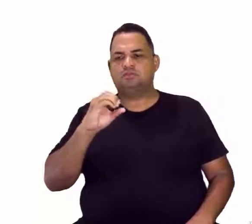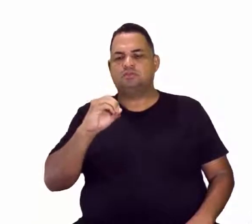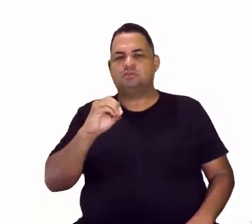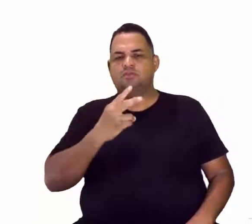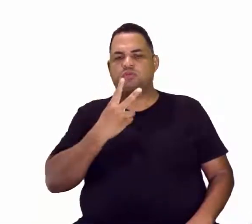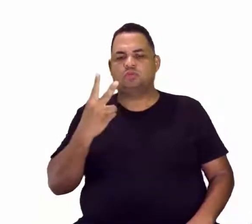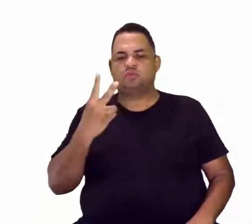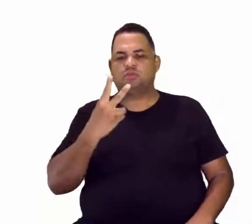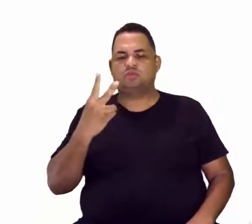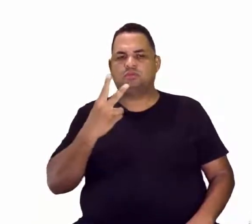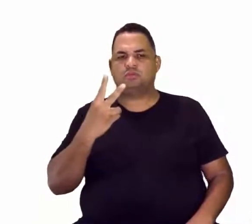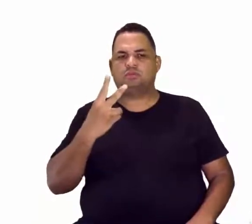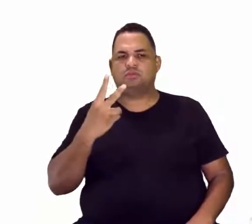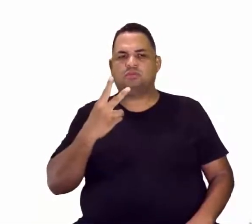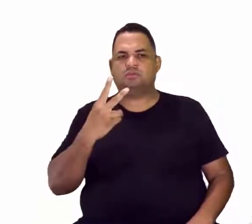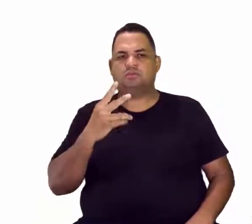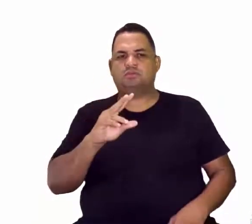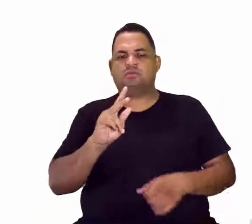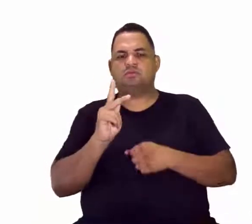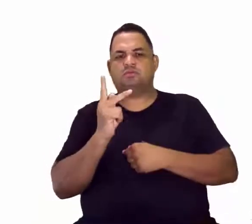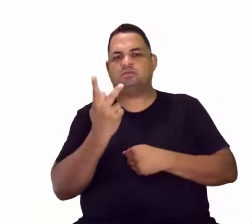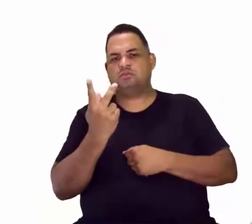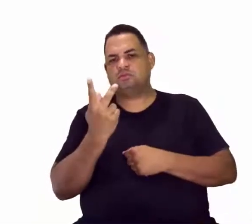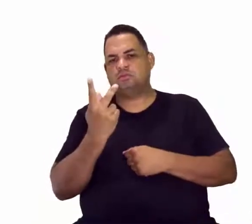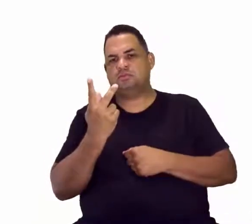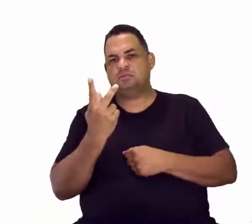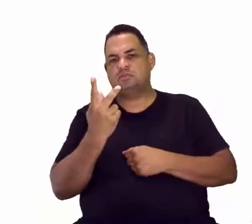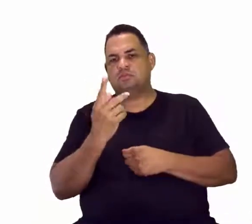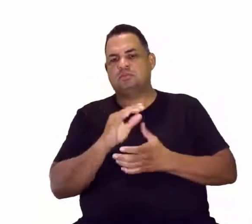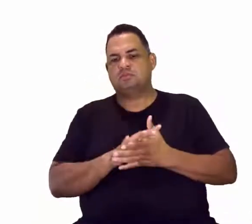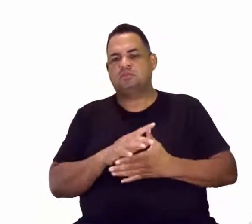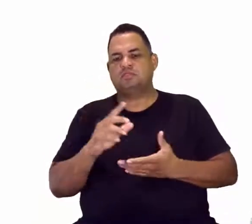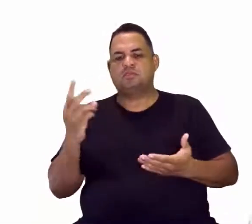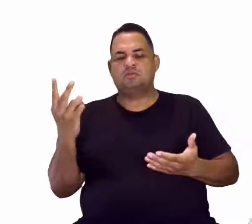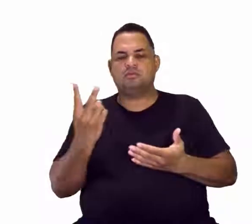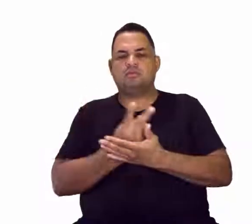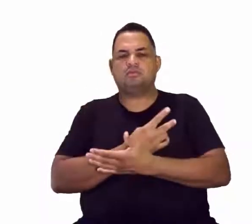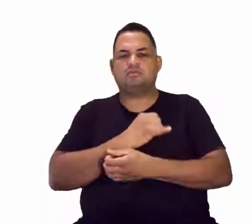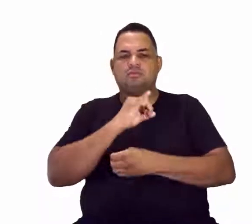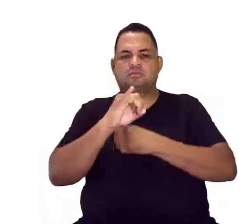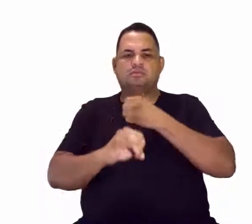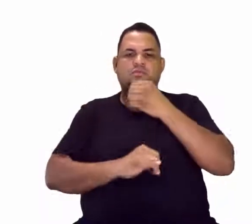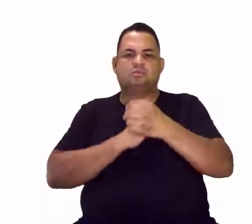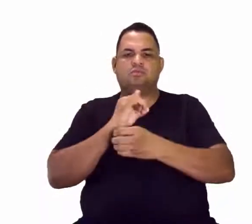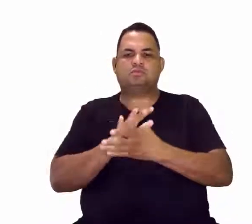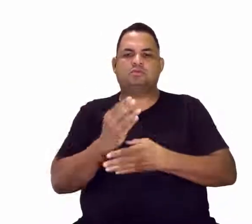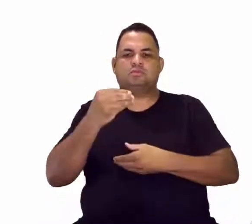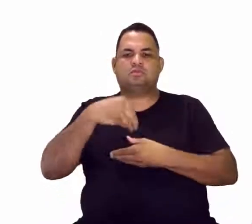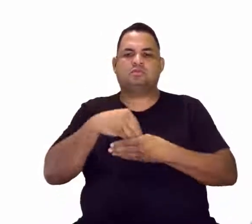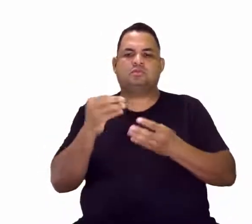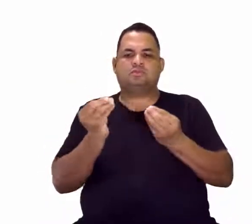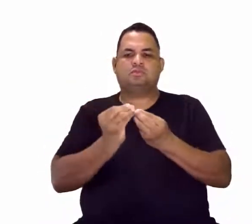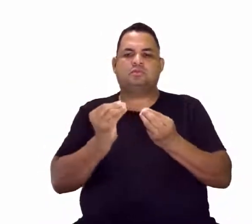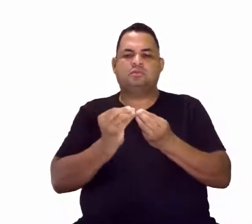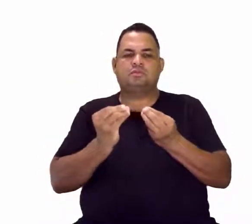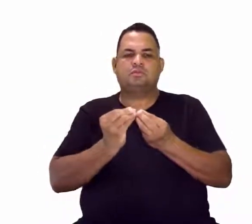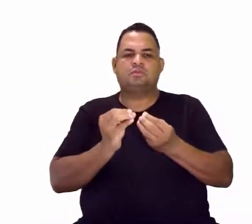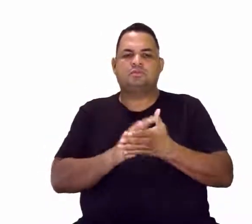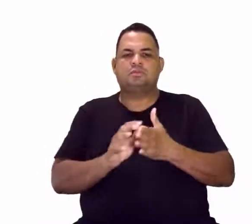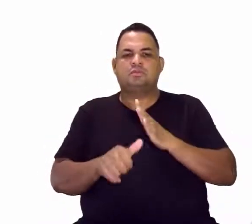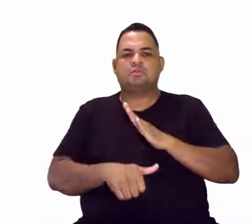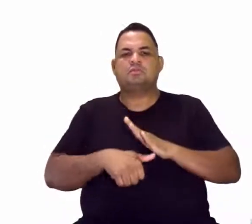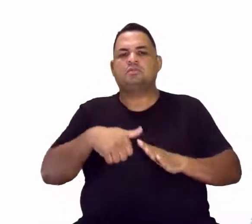quê? Dois hidrogênios ionizáveis na molécula. No primeiro